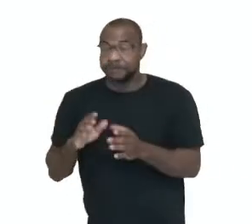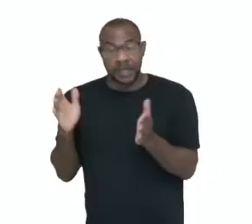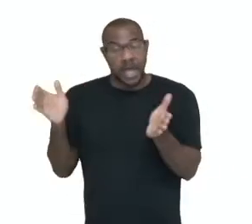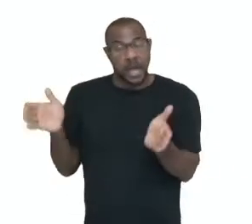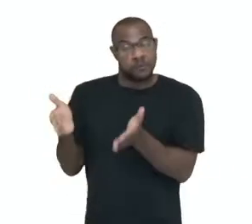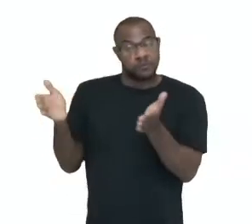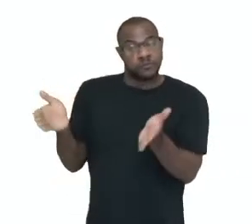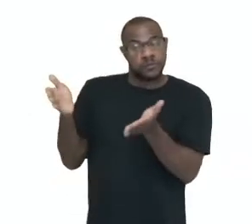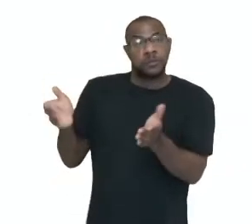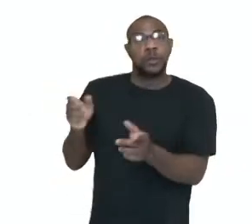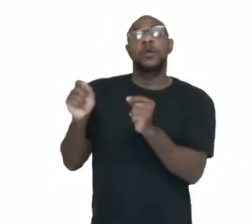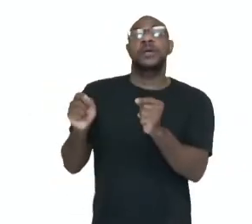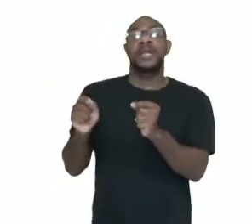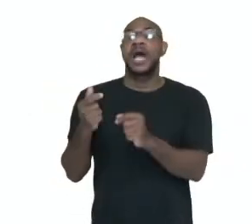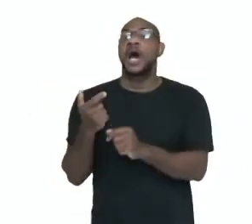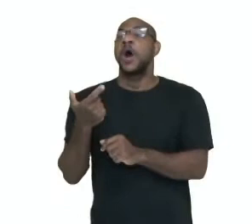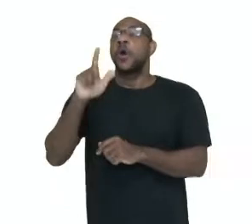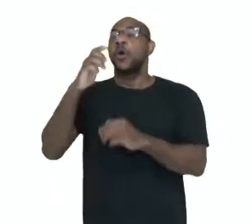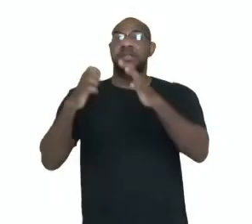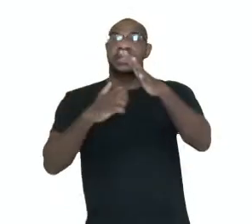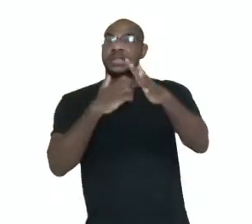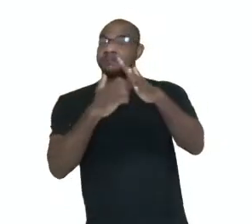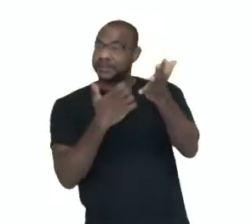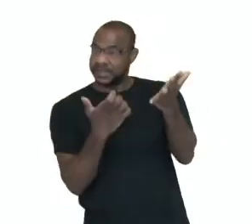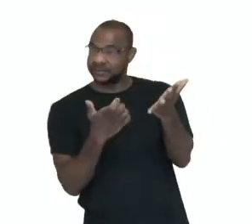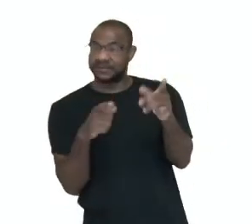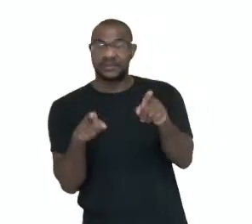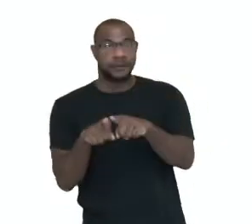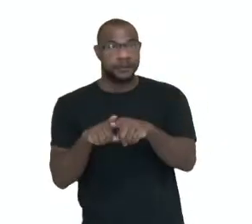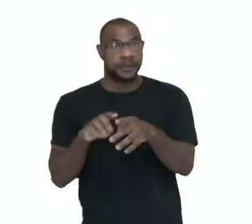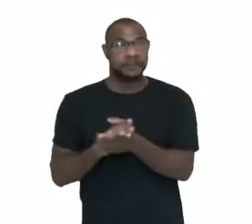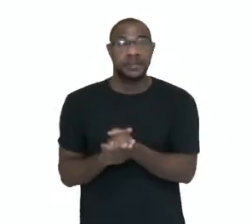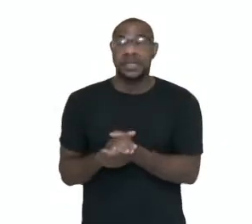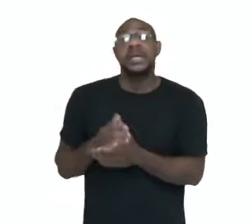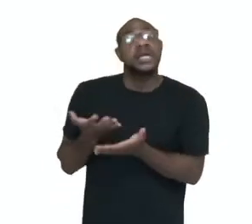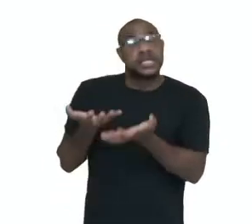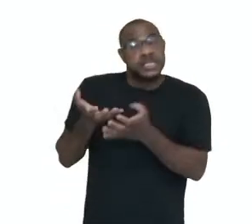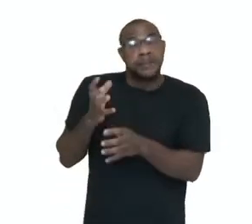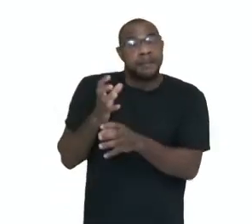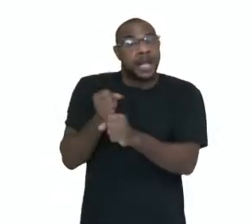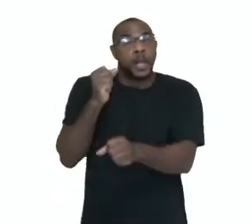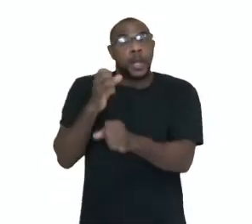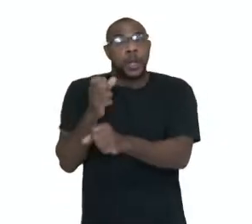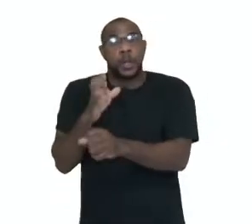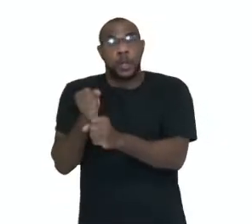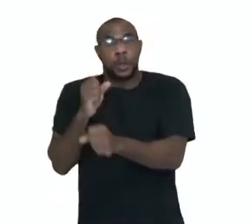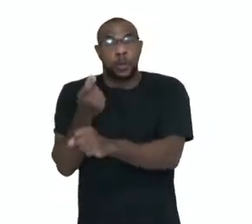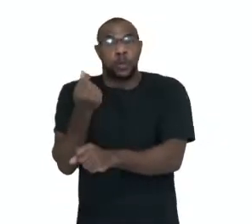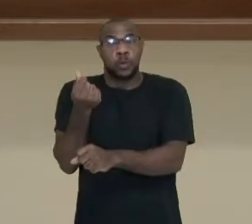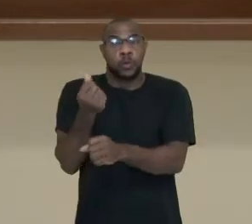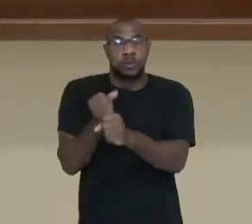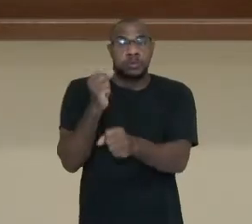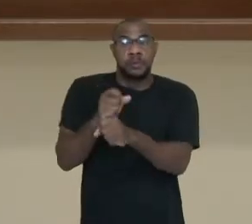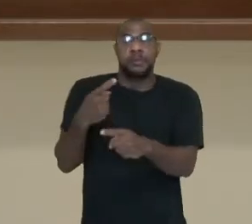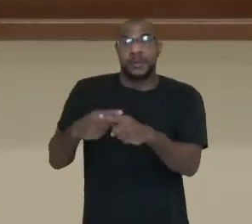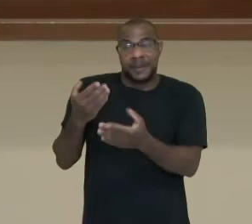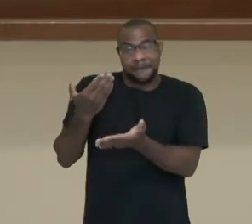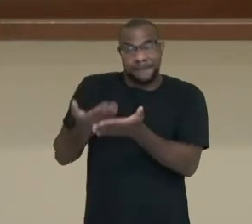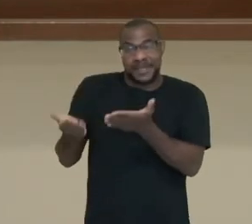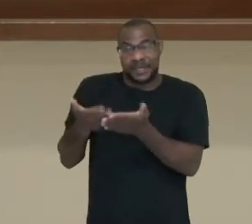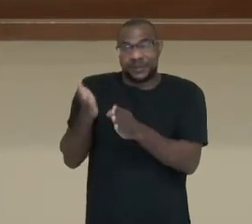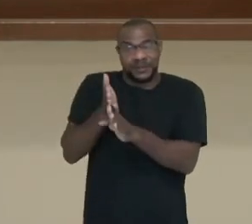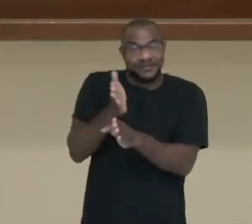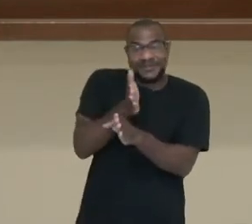não tinha por causa da economia planificada, buscou mais lucro para ter esse capital de giro que tinham perdido no decorrer do